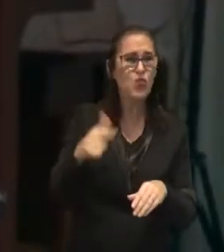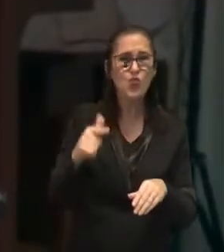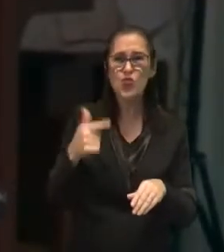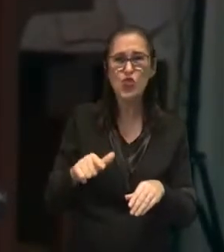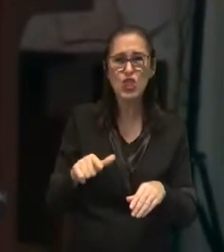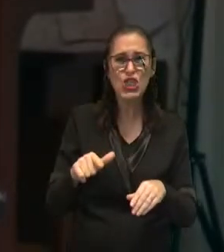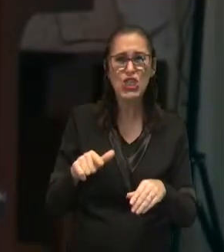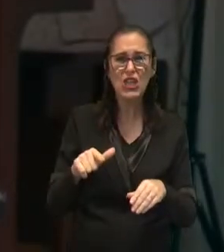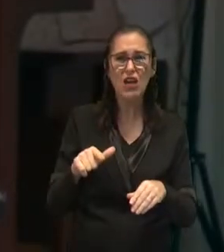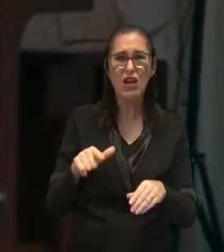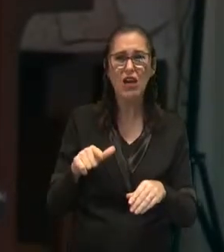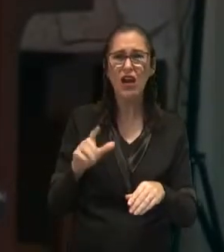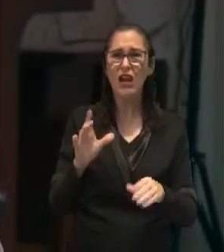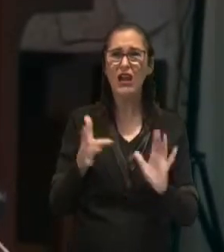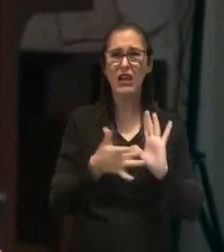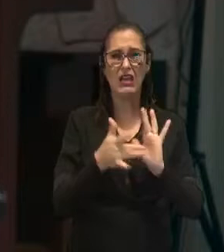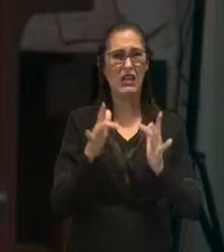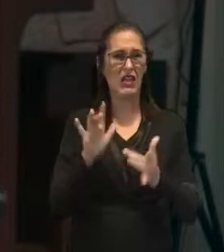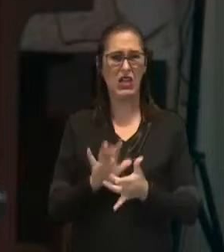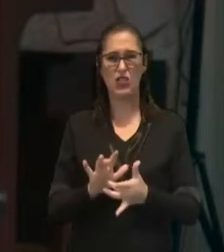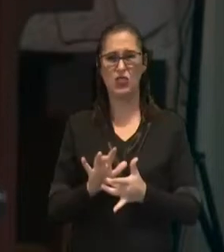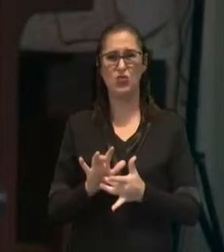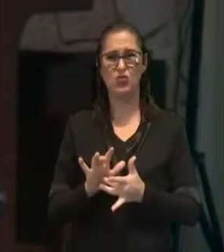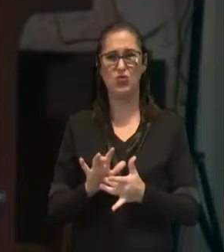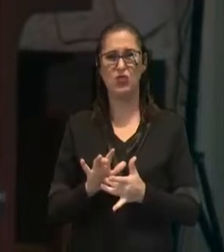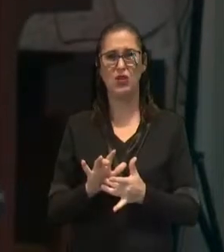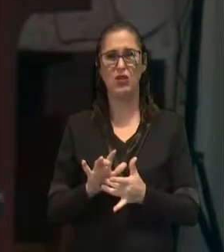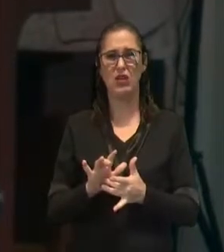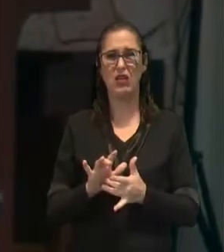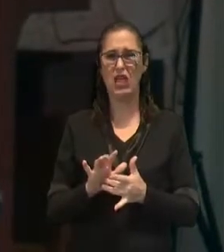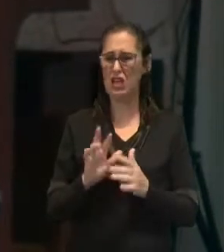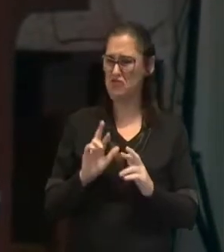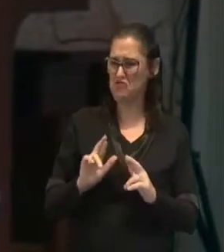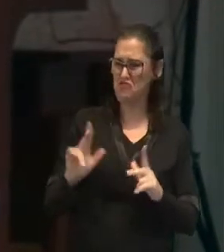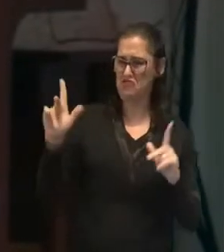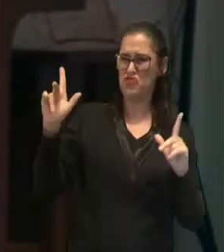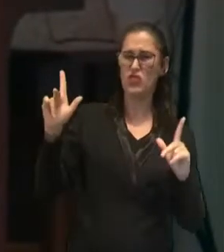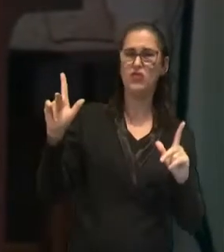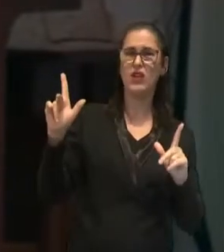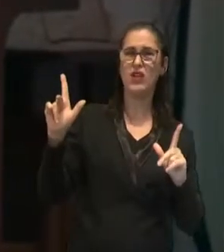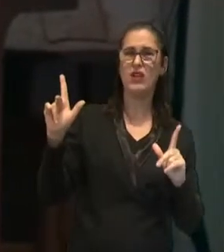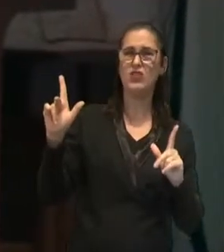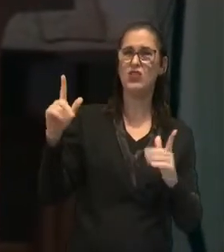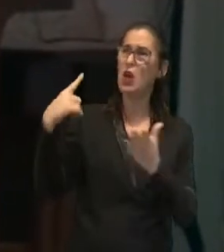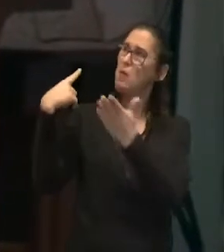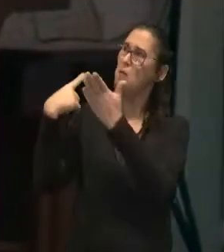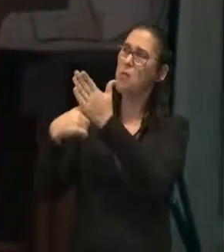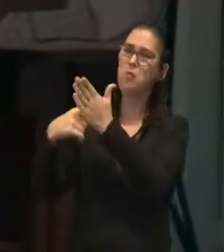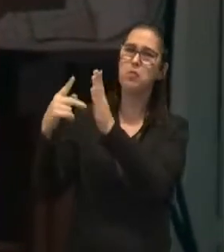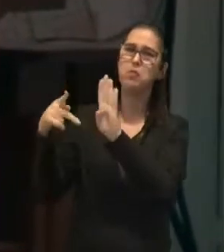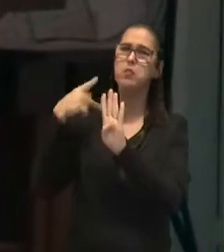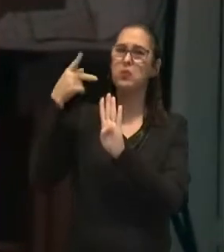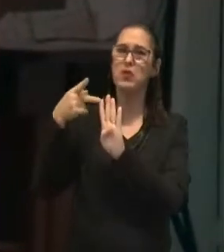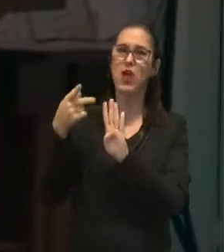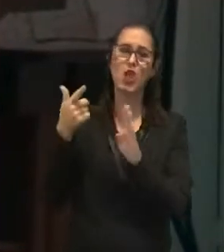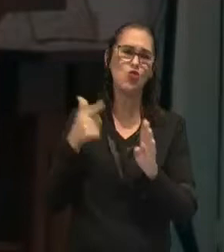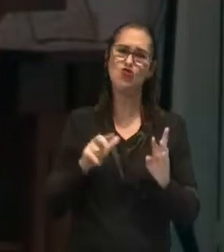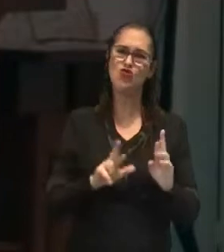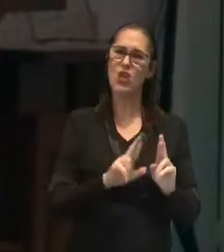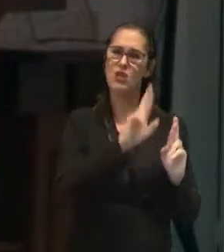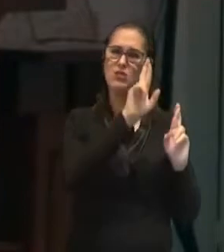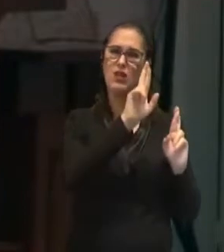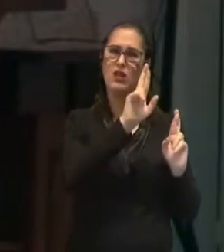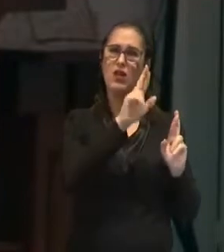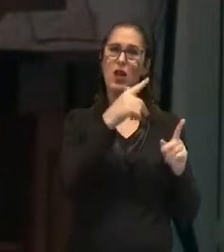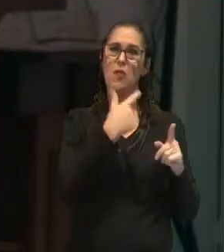separados da comunidade de Israel e estranhos às alianças da promessa, não tendo esperança e sem Deus